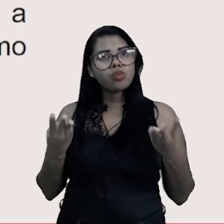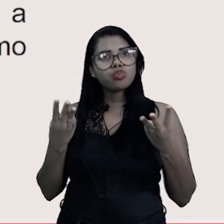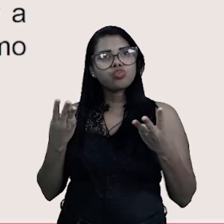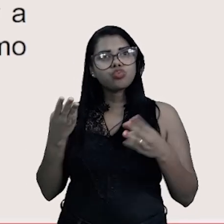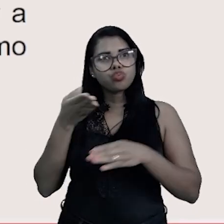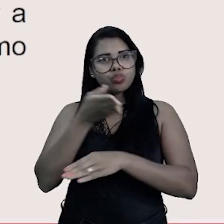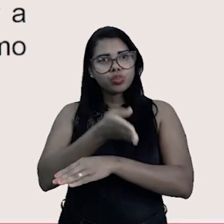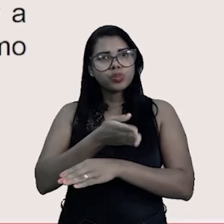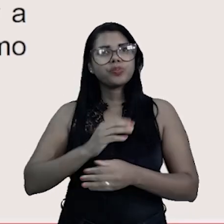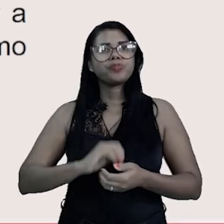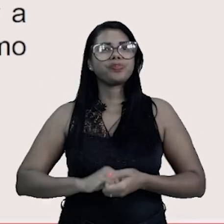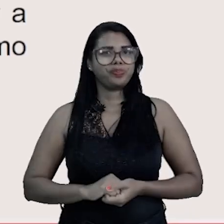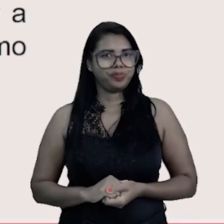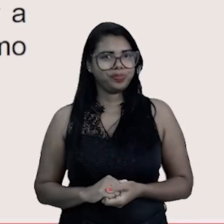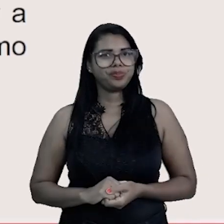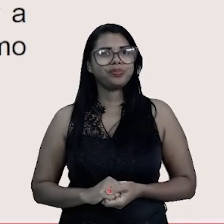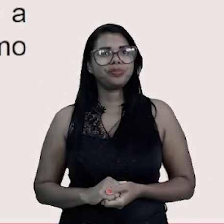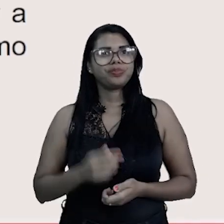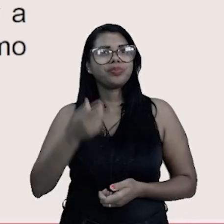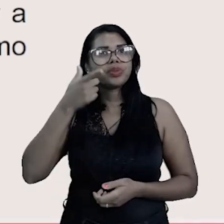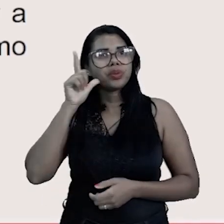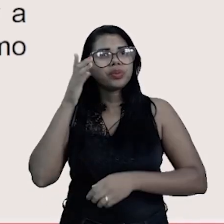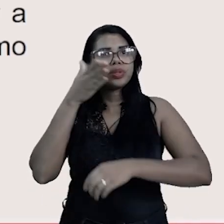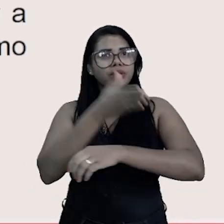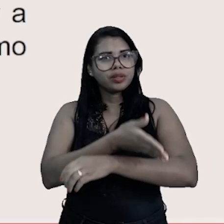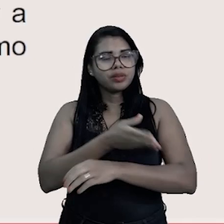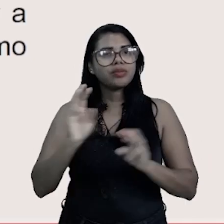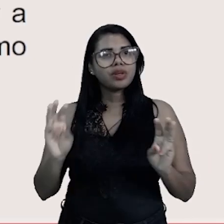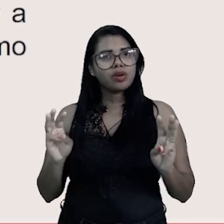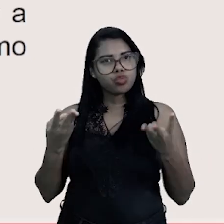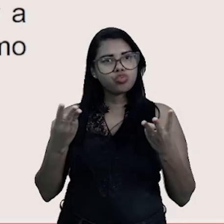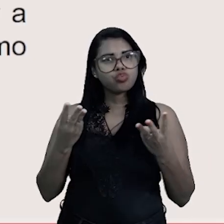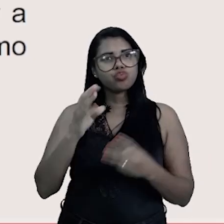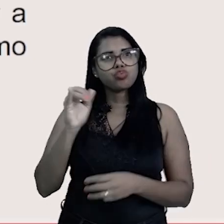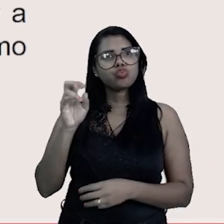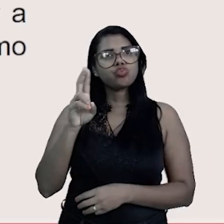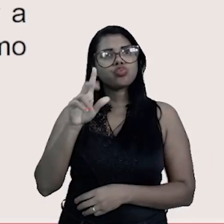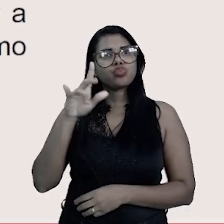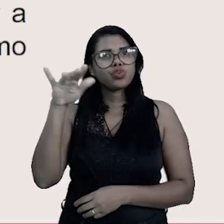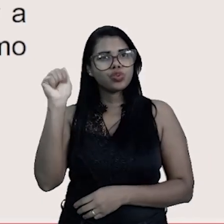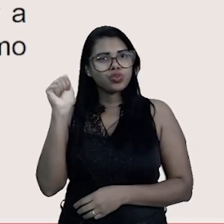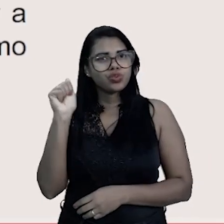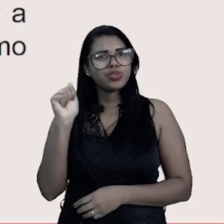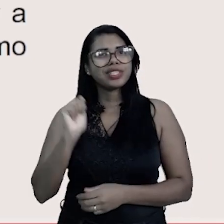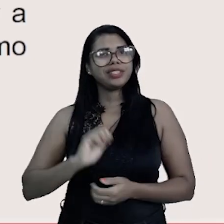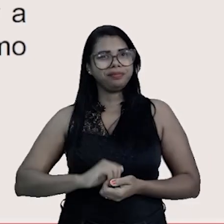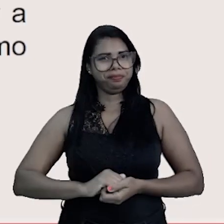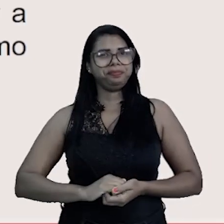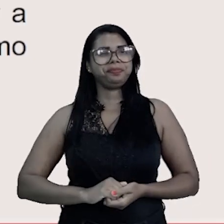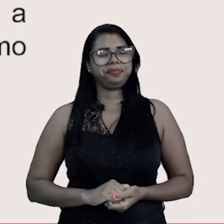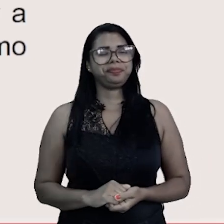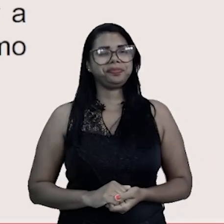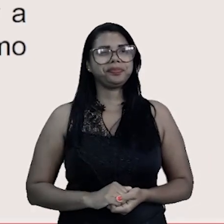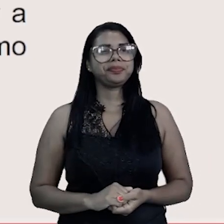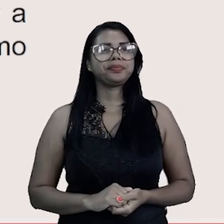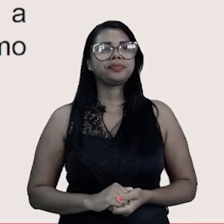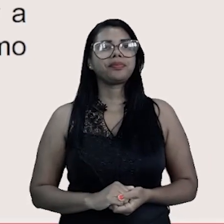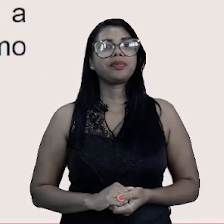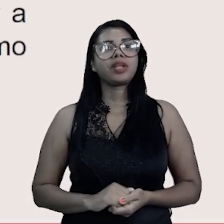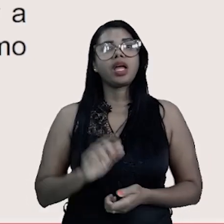Júlia foi ontem ao show. Então quem foi ontem? Júlia.